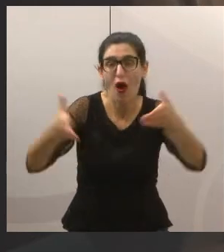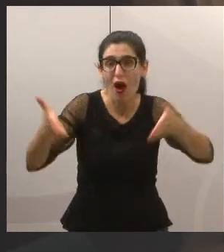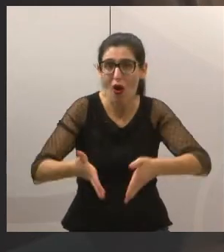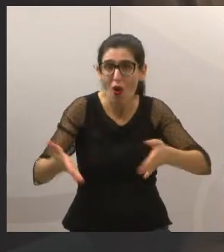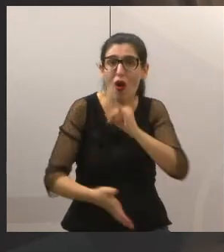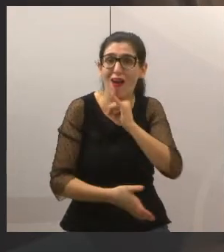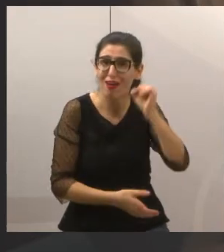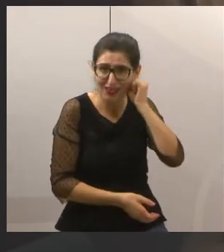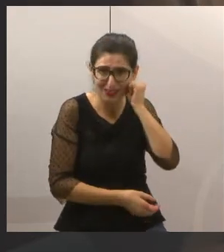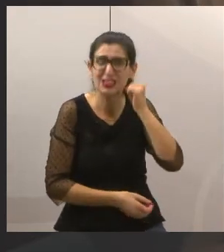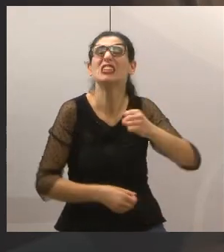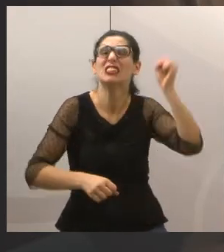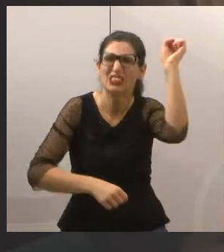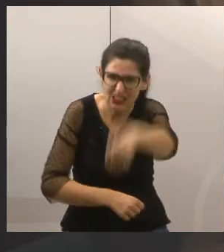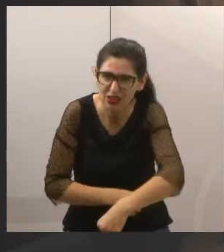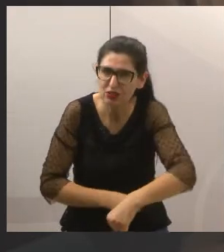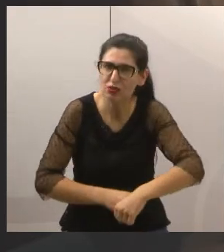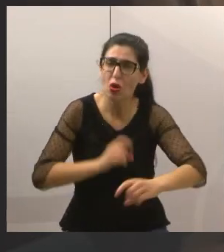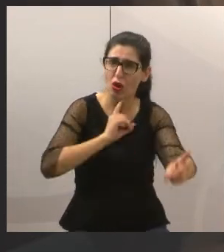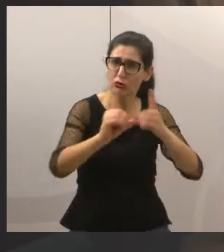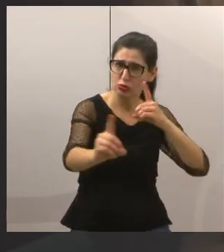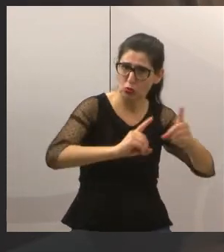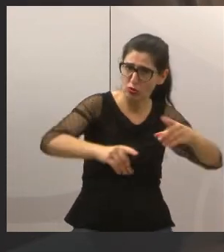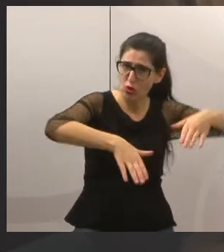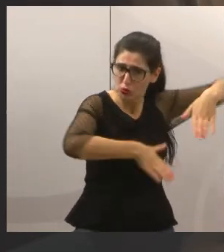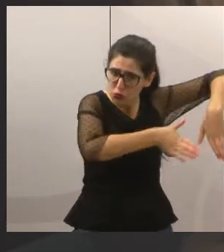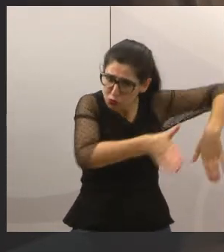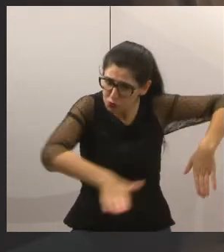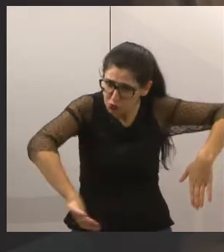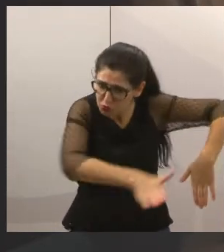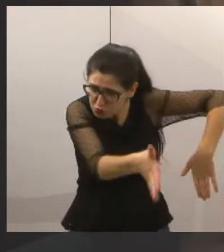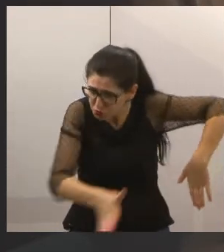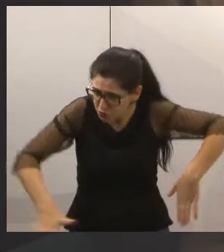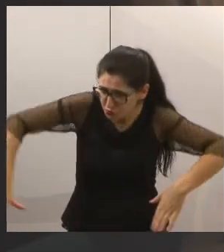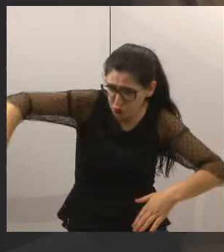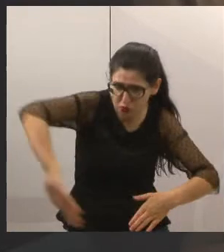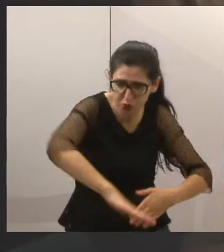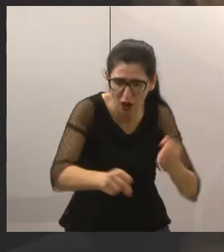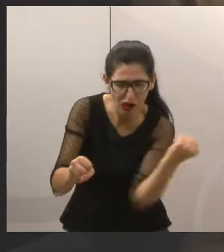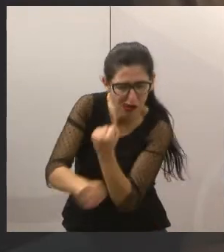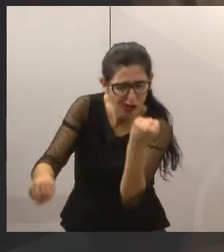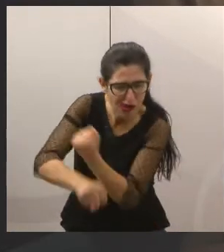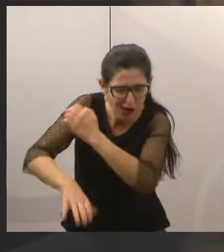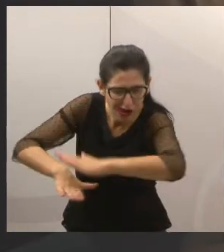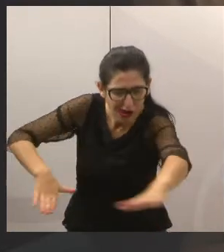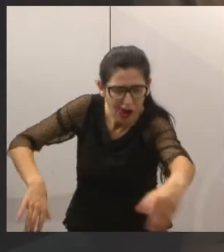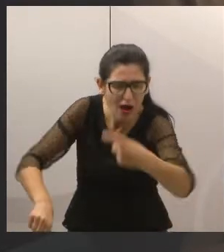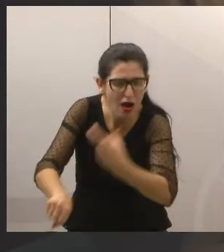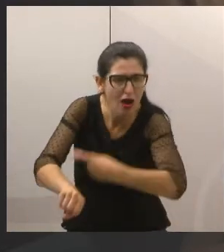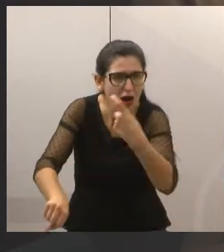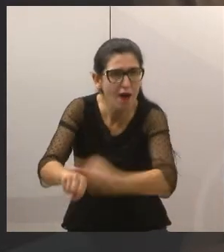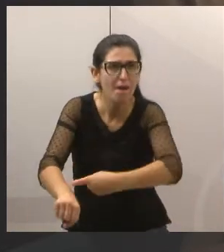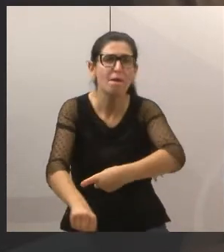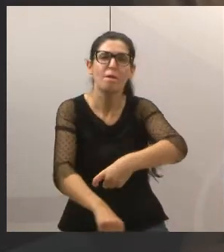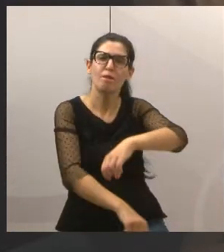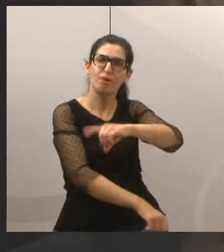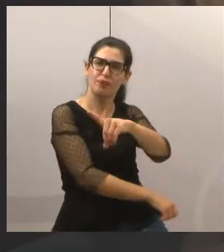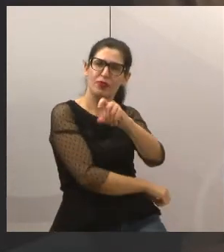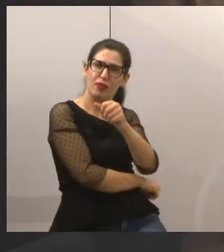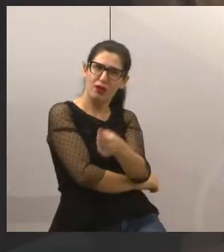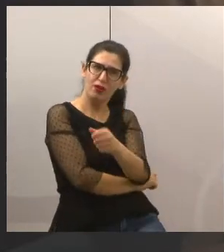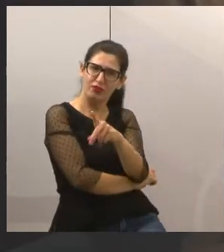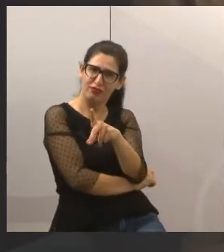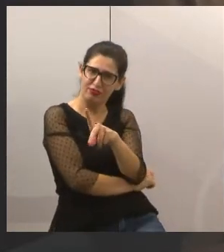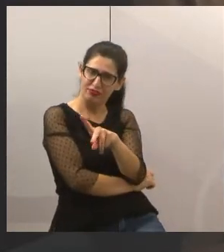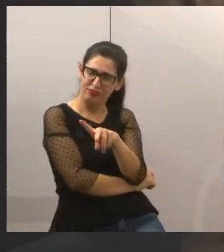marginal da Dutra e também da Lagoa Azul, que eu moro há 45 anos, estou falando em nome do povo do Parque Minha Lua, e também a